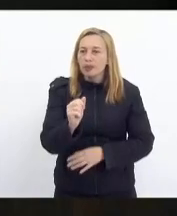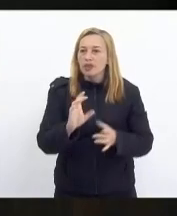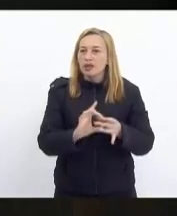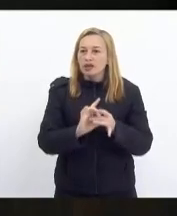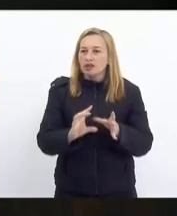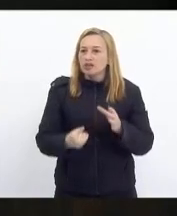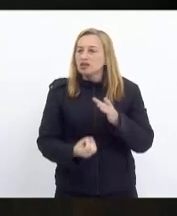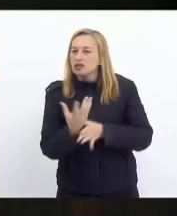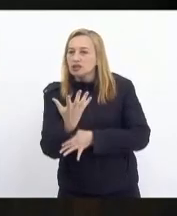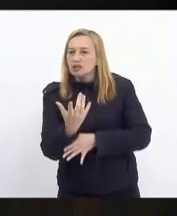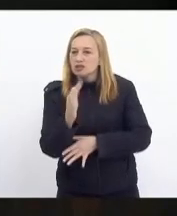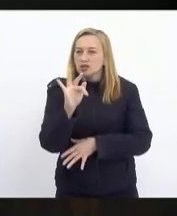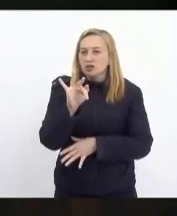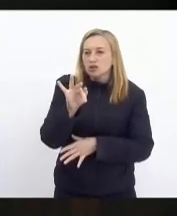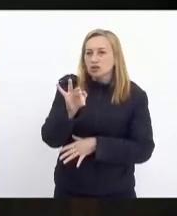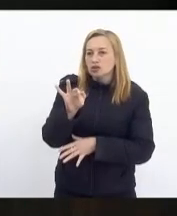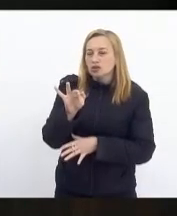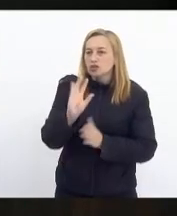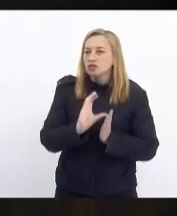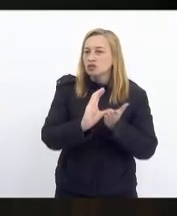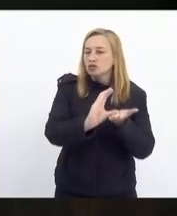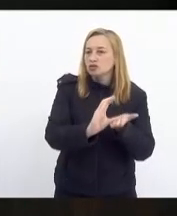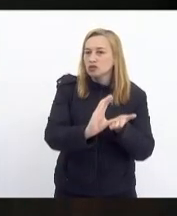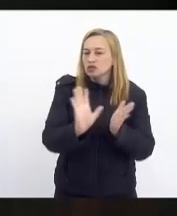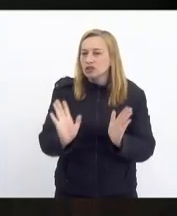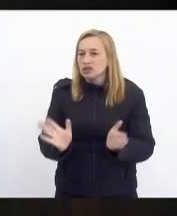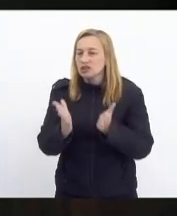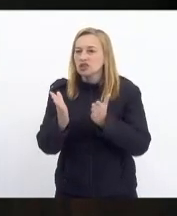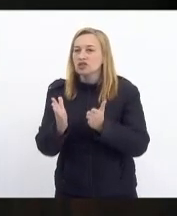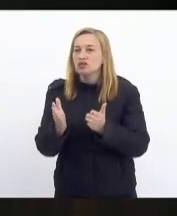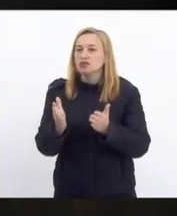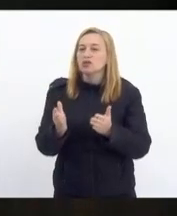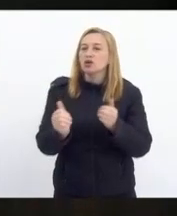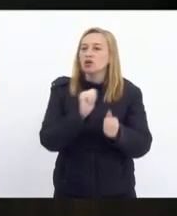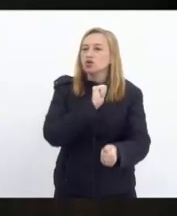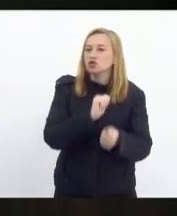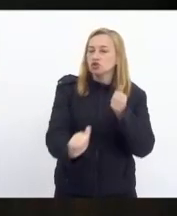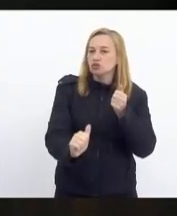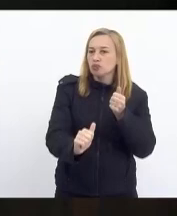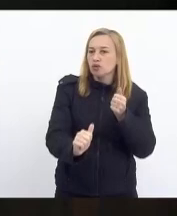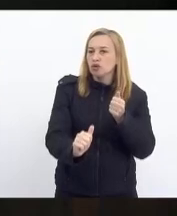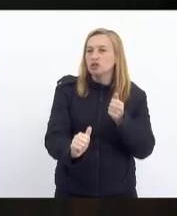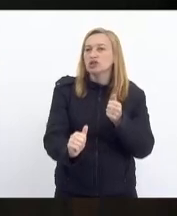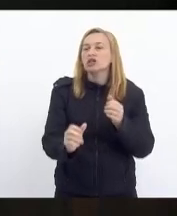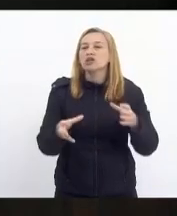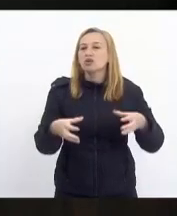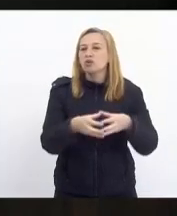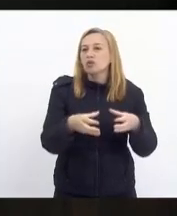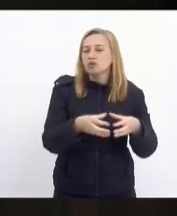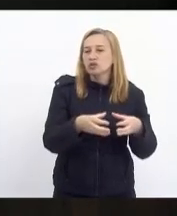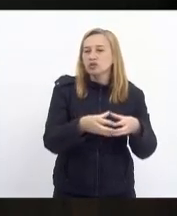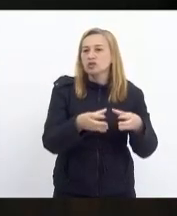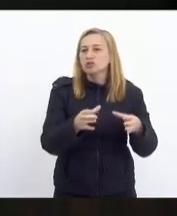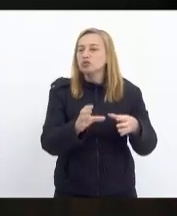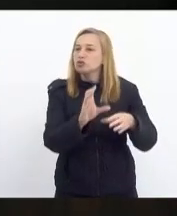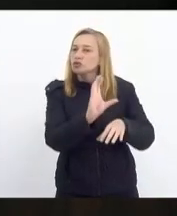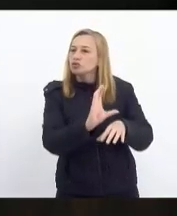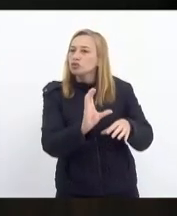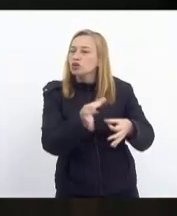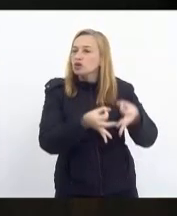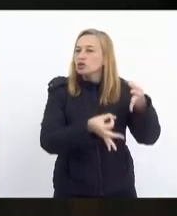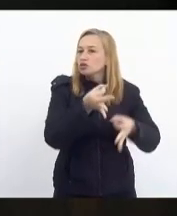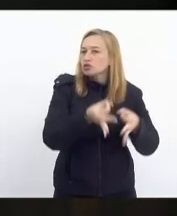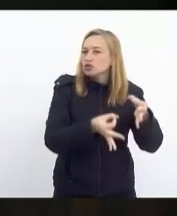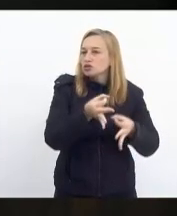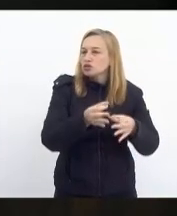a criação do Fundo Estadual de Incentivo ao Esporte, Fundo Pró-Esporte, Pareceres das Comissões de Constituição e Justiça pela